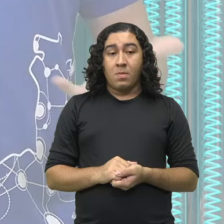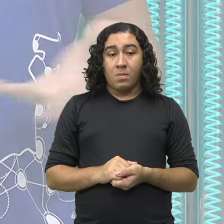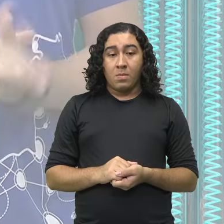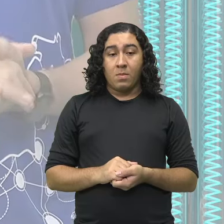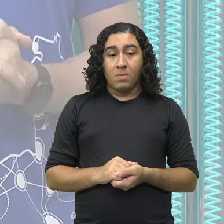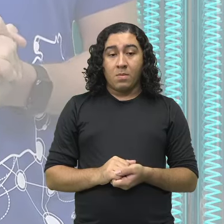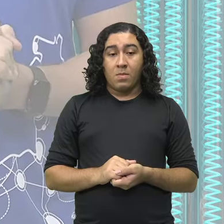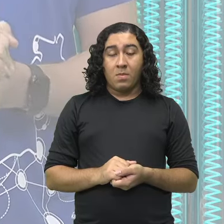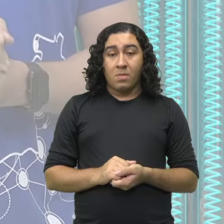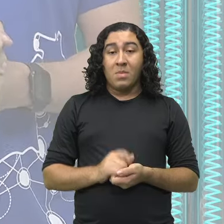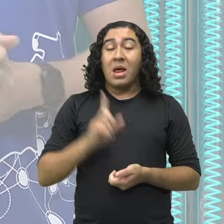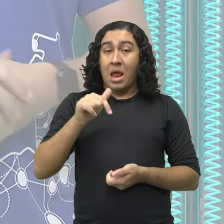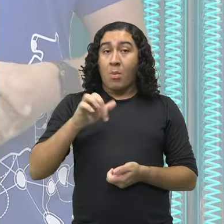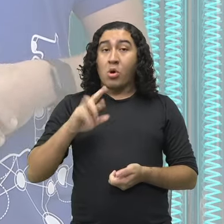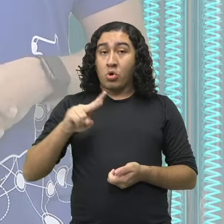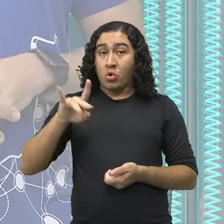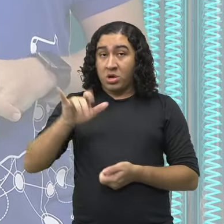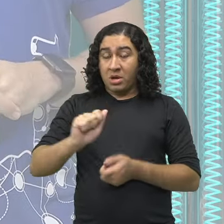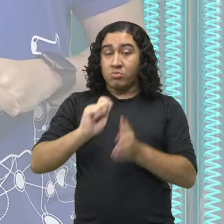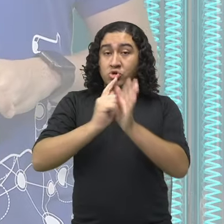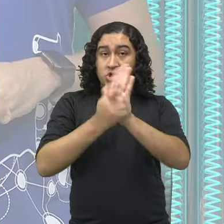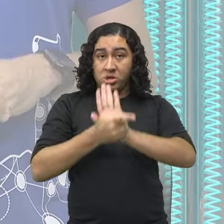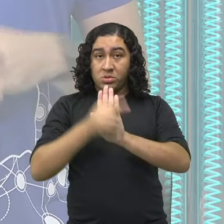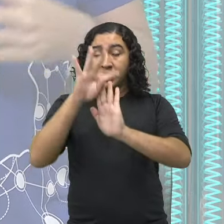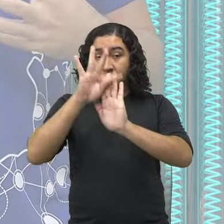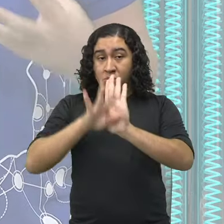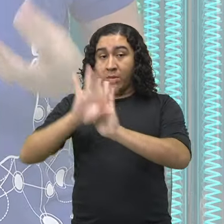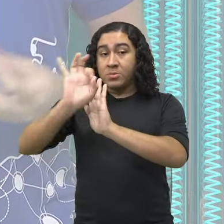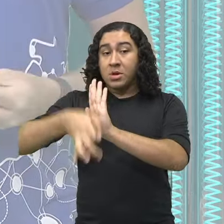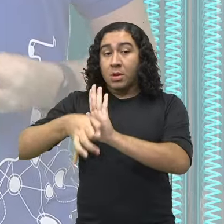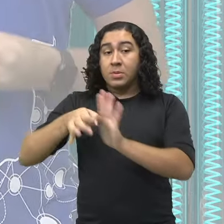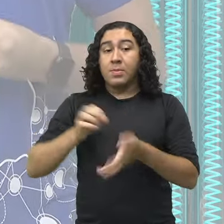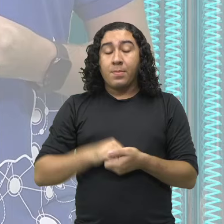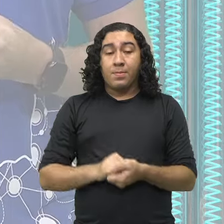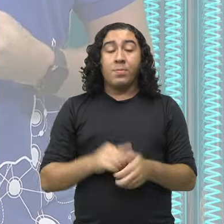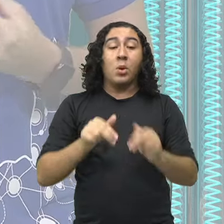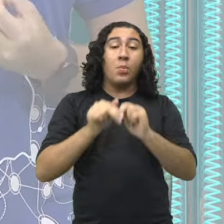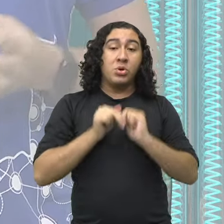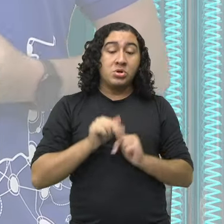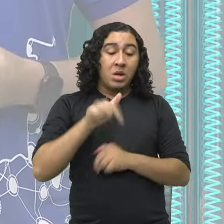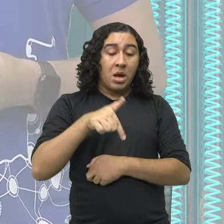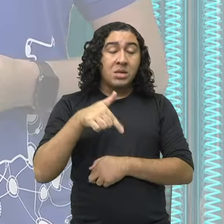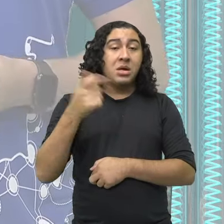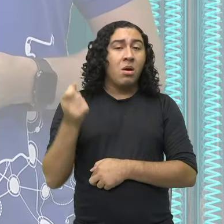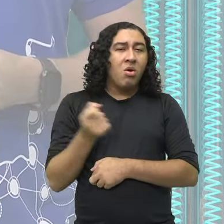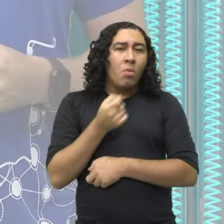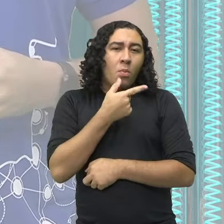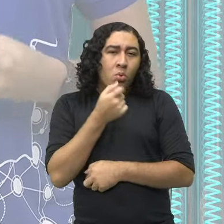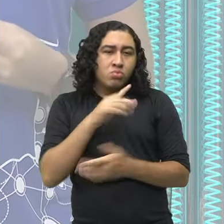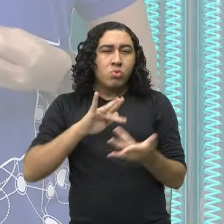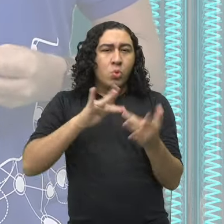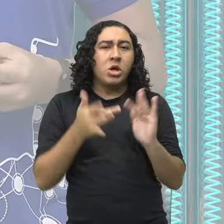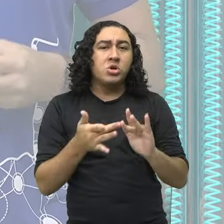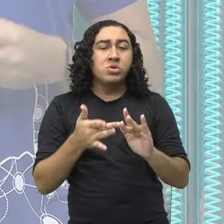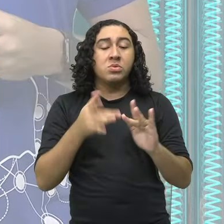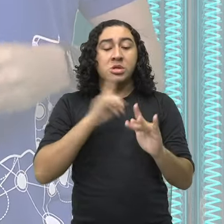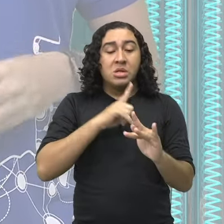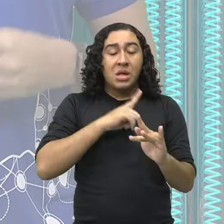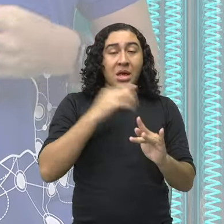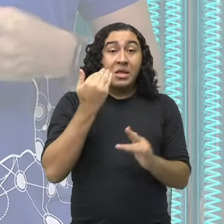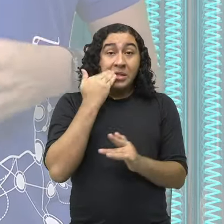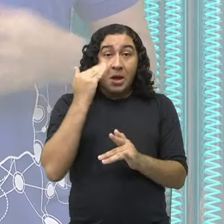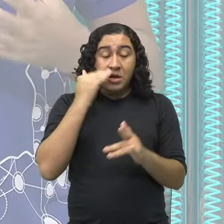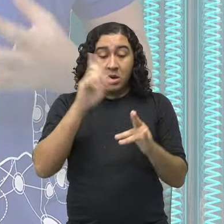é uma crônica humorística, como eu já falei para vocês, né? E esse humor, ele vai se construindo aí através